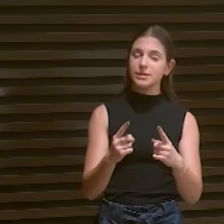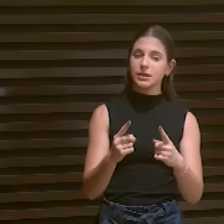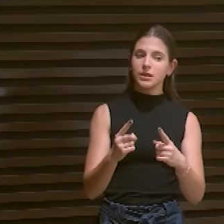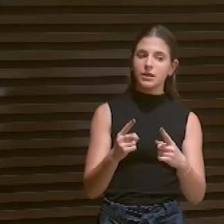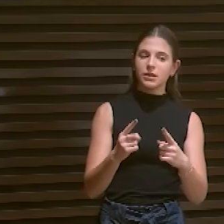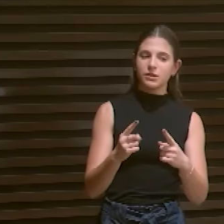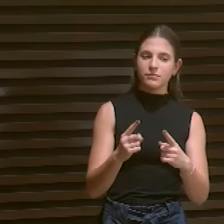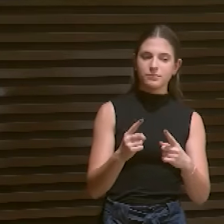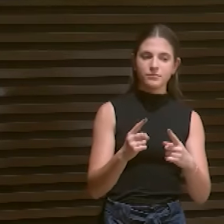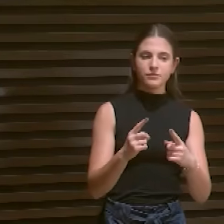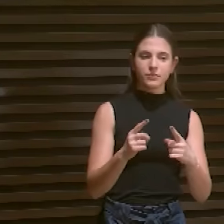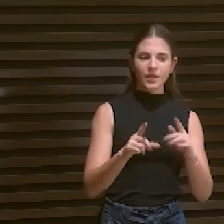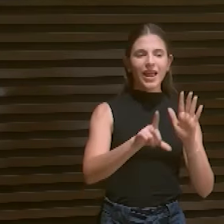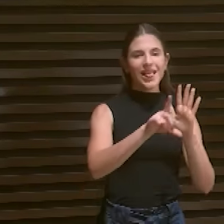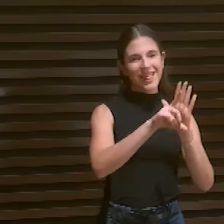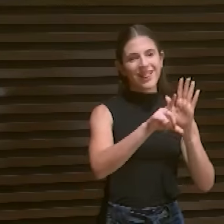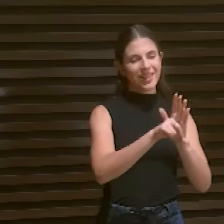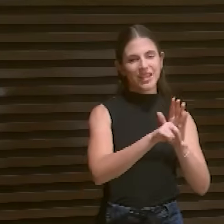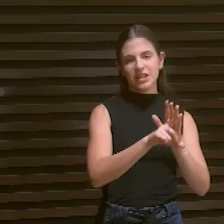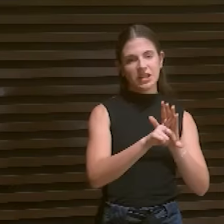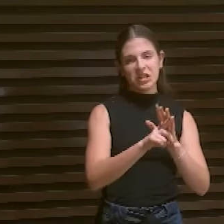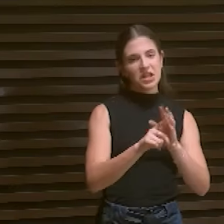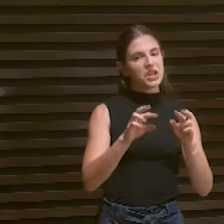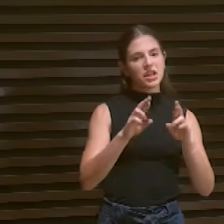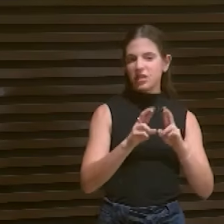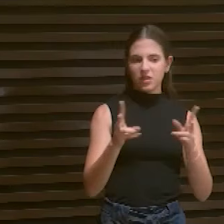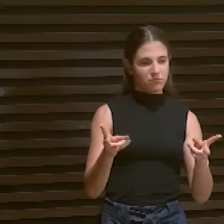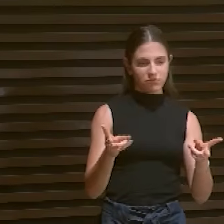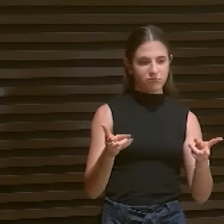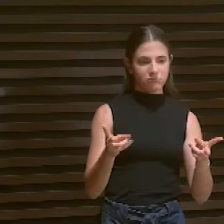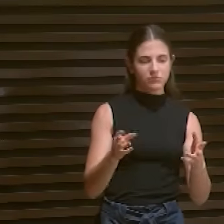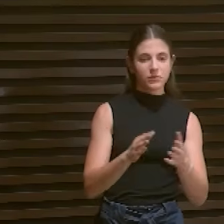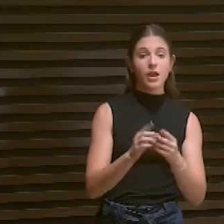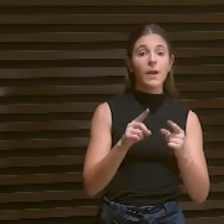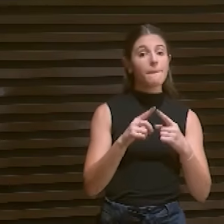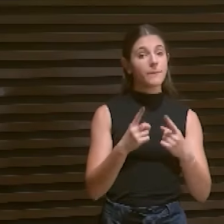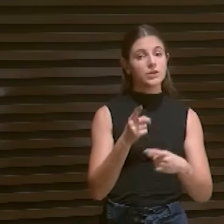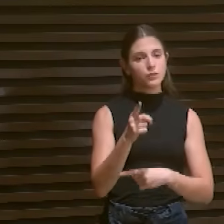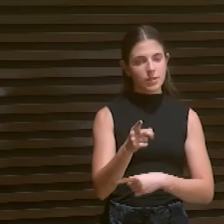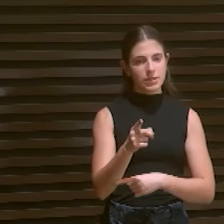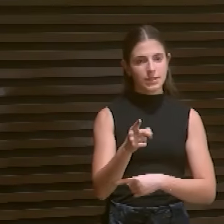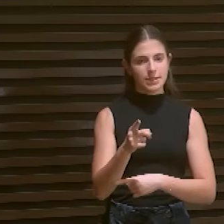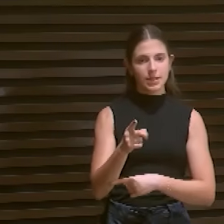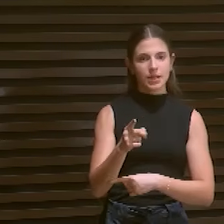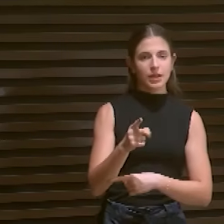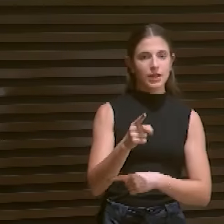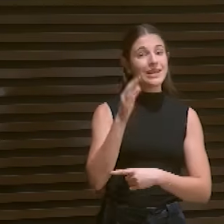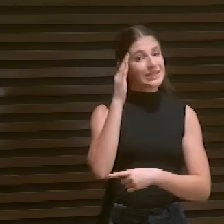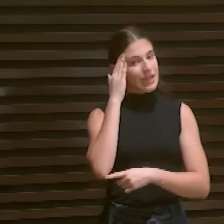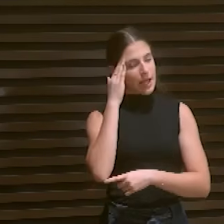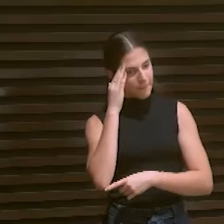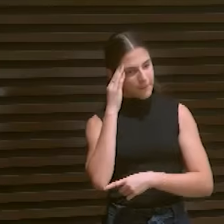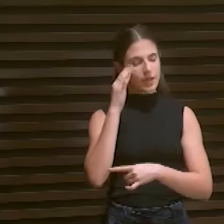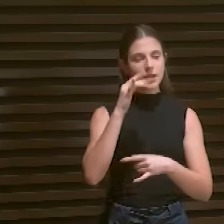status legal não muda. Mas vocês têm alguma dúvida de que o adultério tem um impacto negativo na